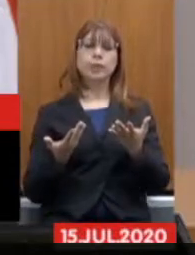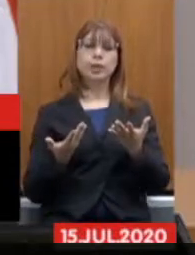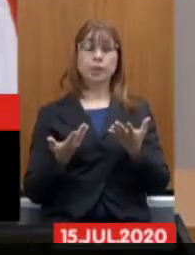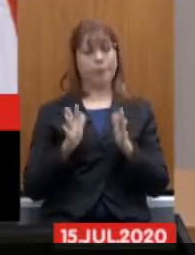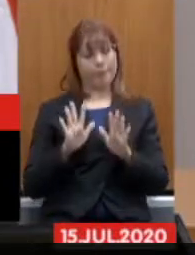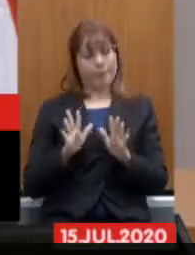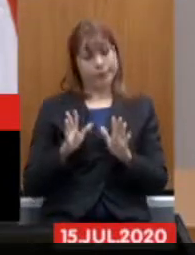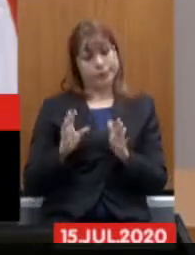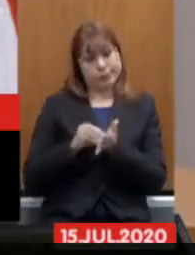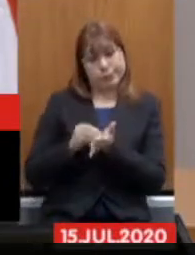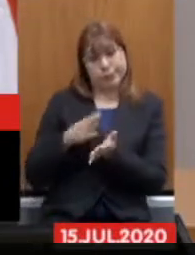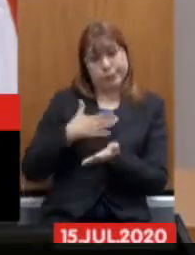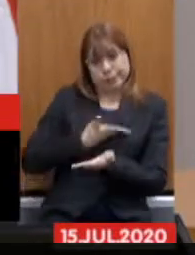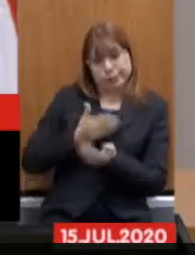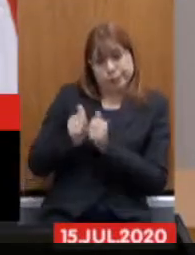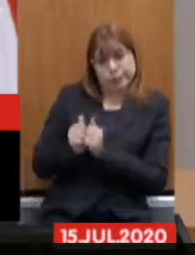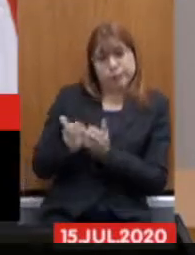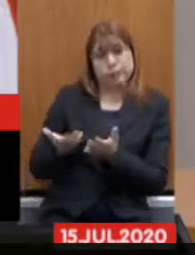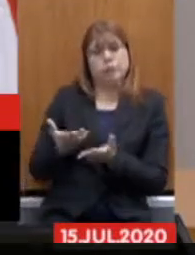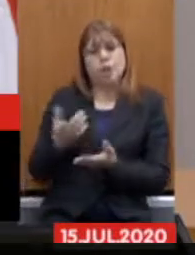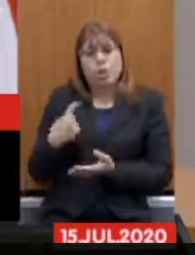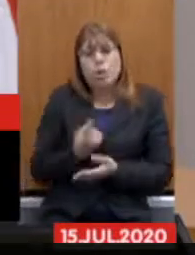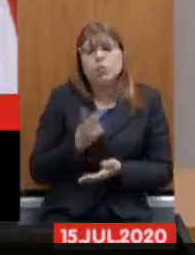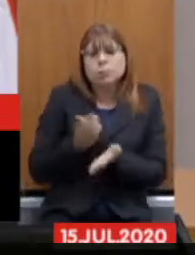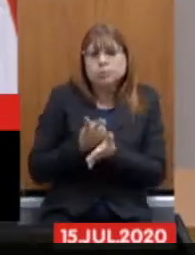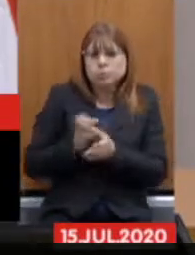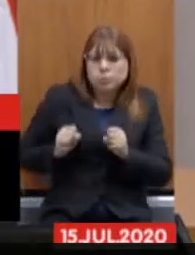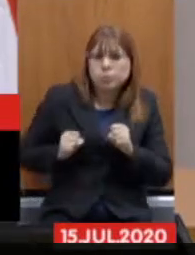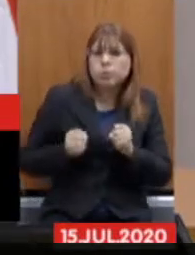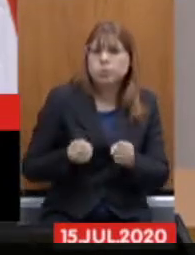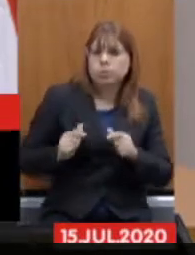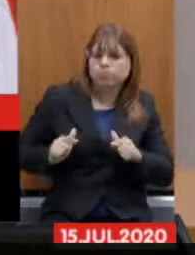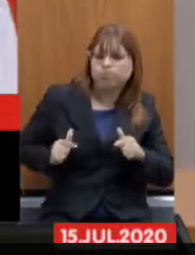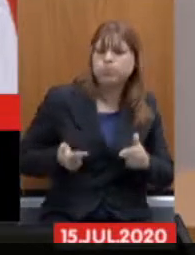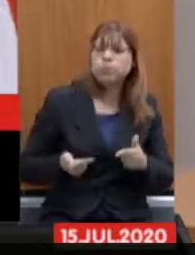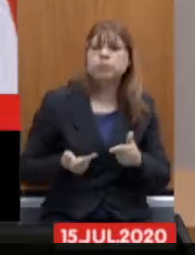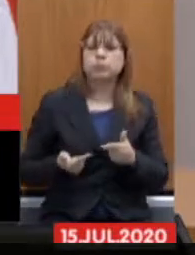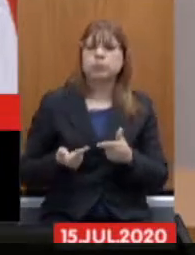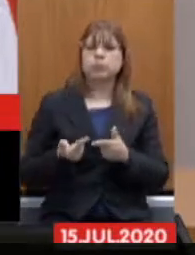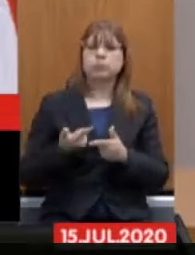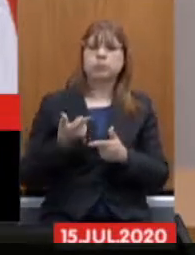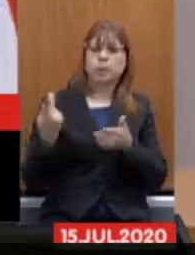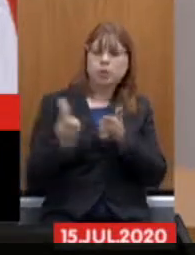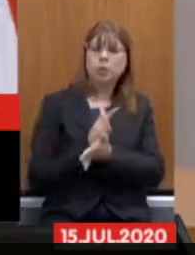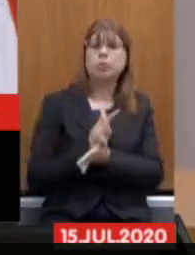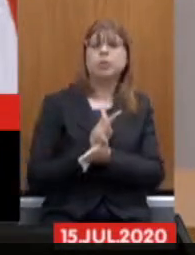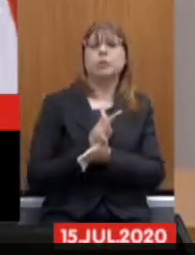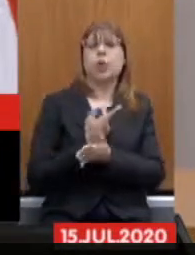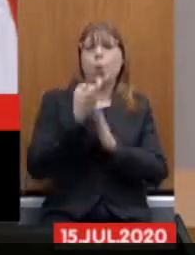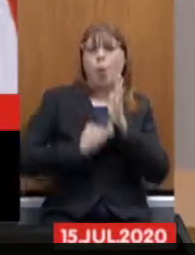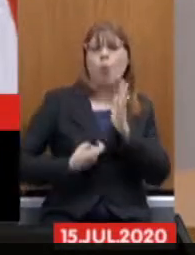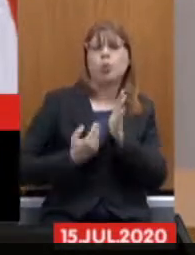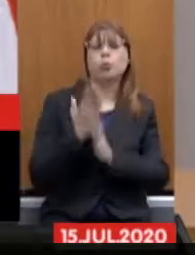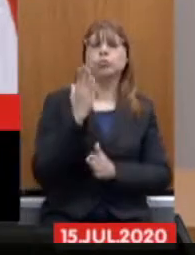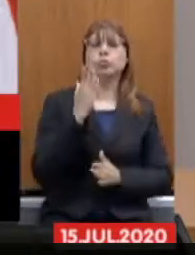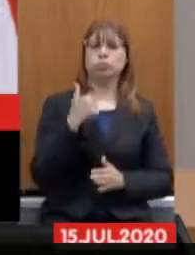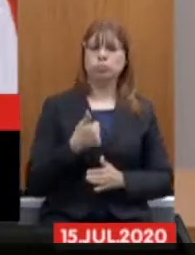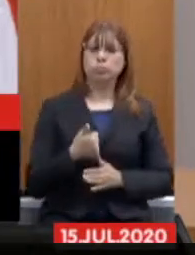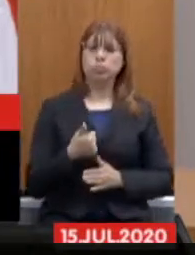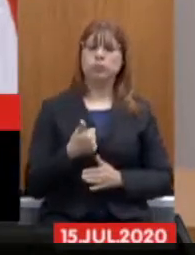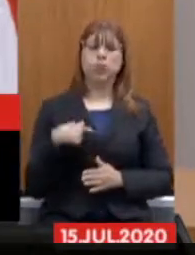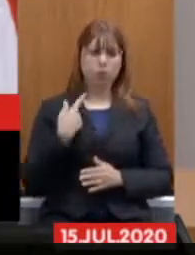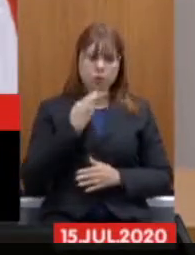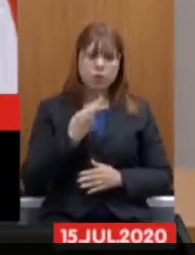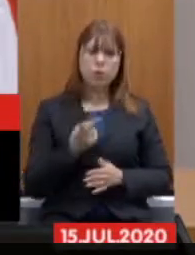meus companheiros aqui sempre defendeu a realização de concursos públicos nós sempre descemos